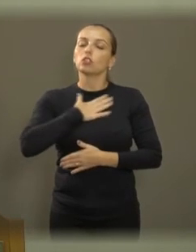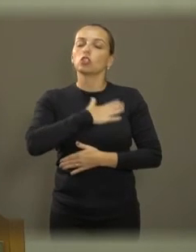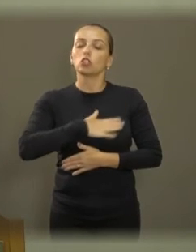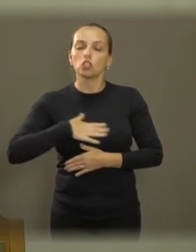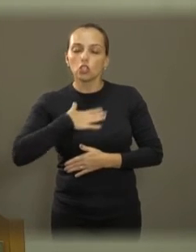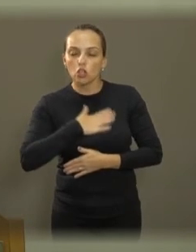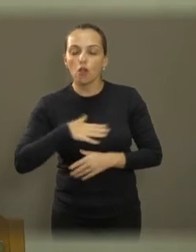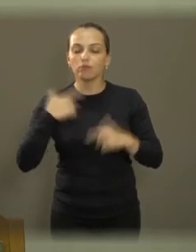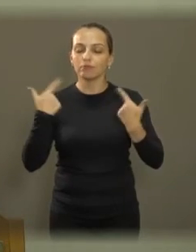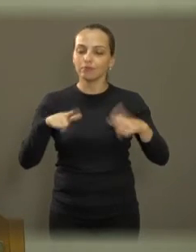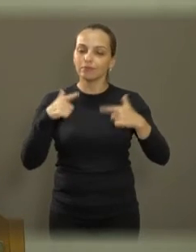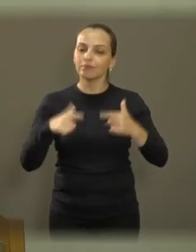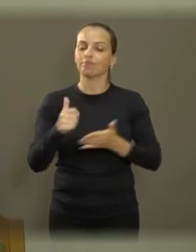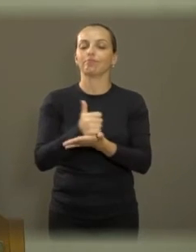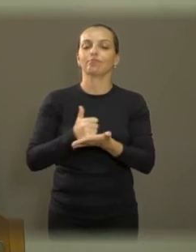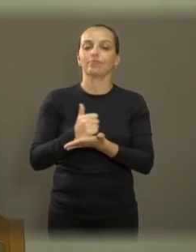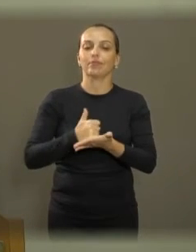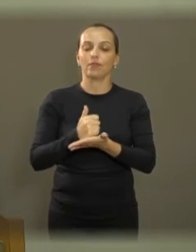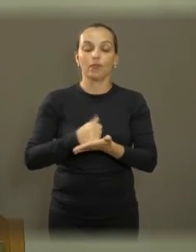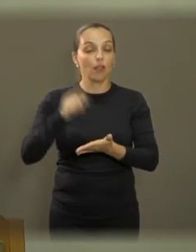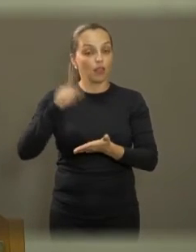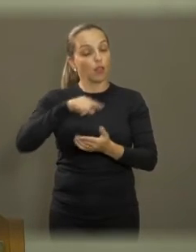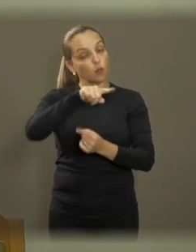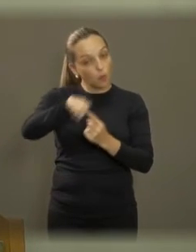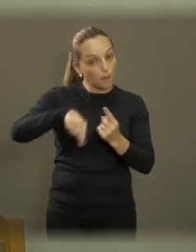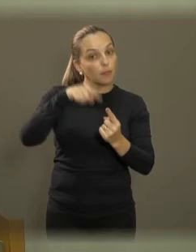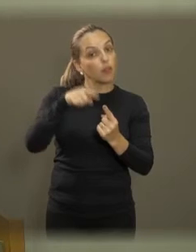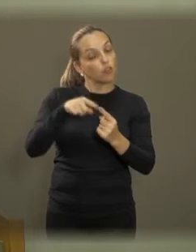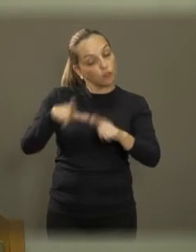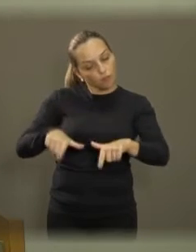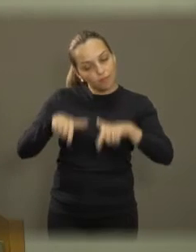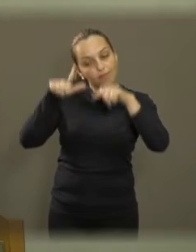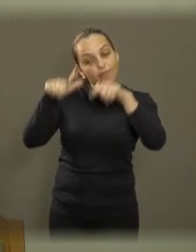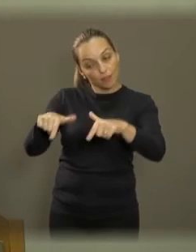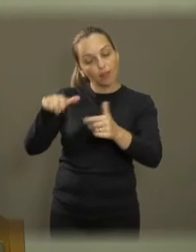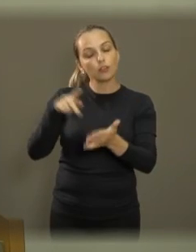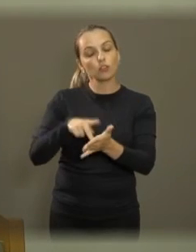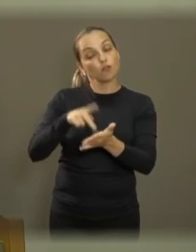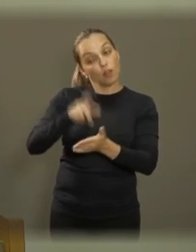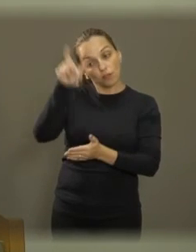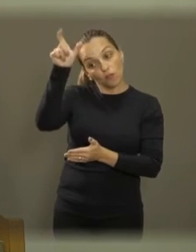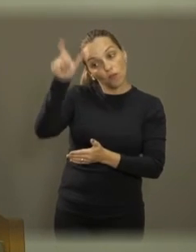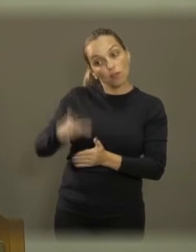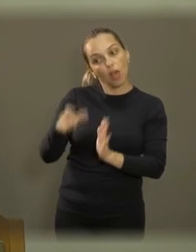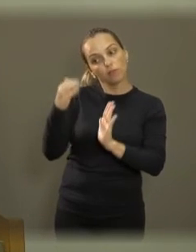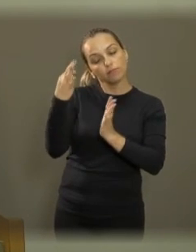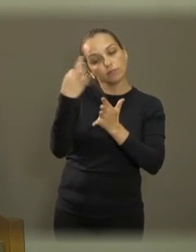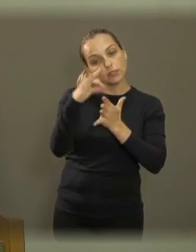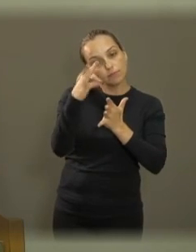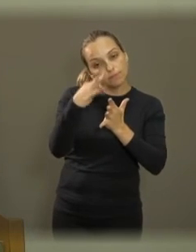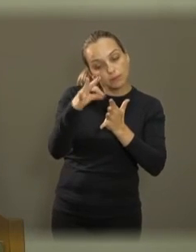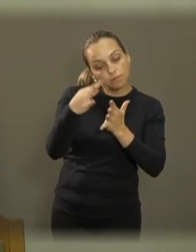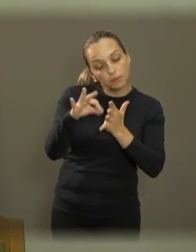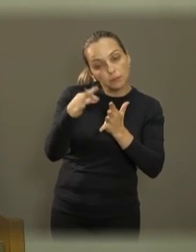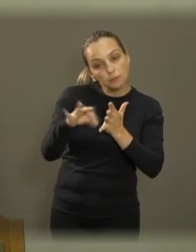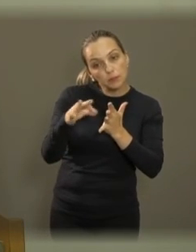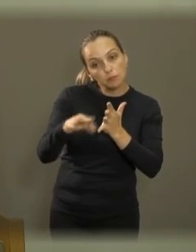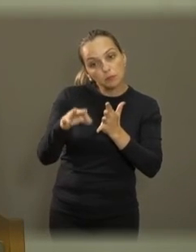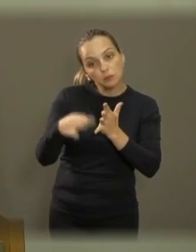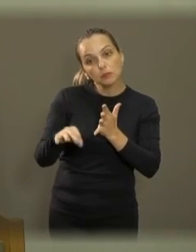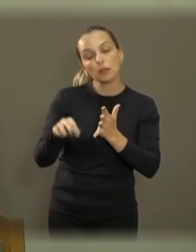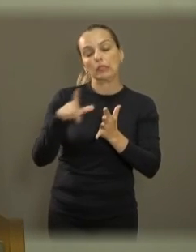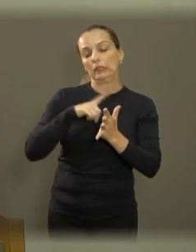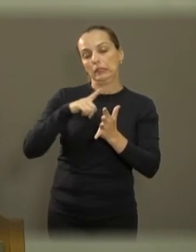né. Esse é o propósito dessa comenda. E o senhor preenche todos os requisitos e nos orgulha muito.